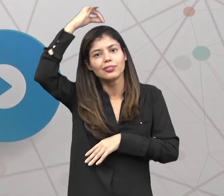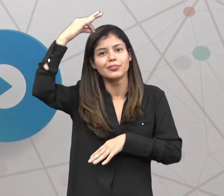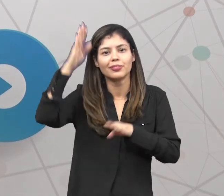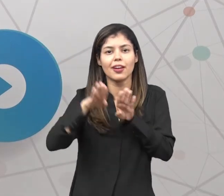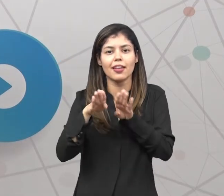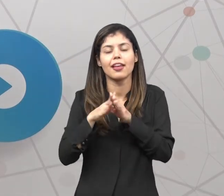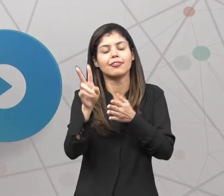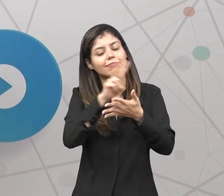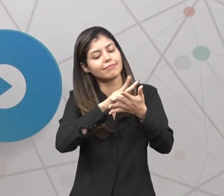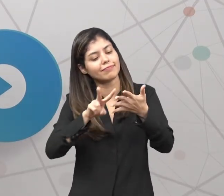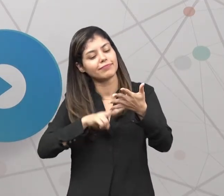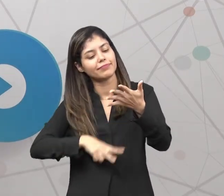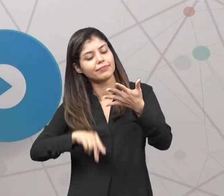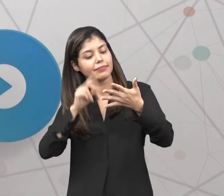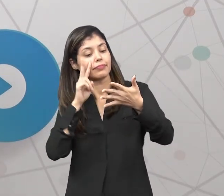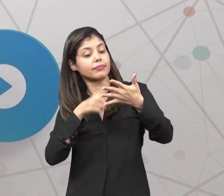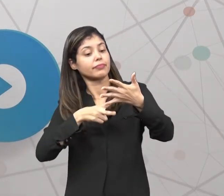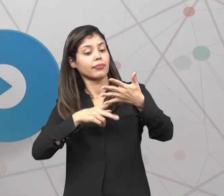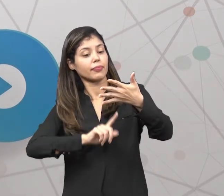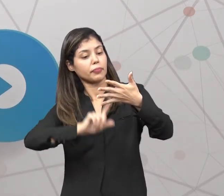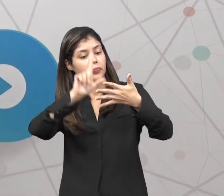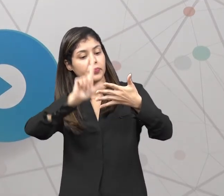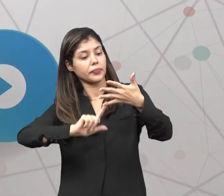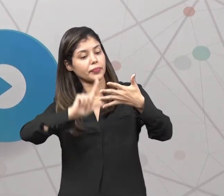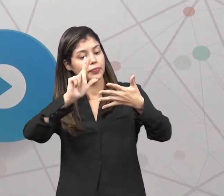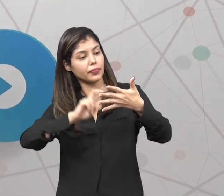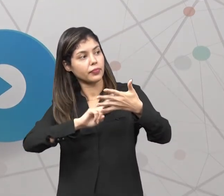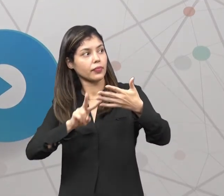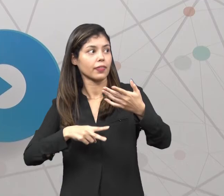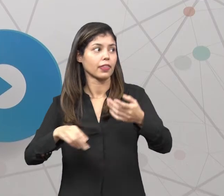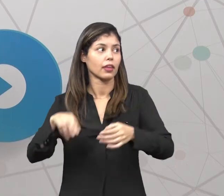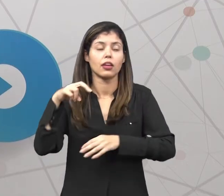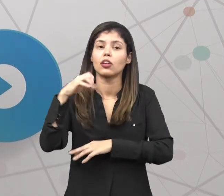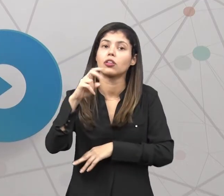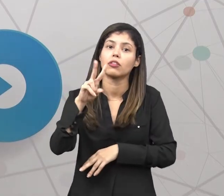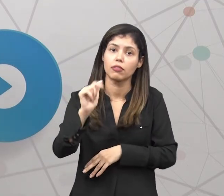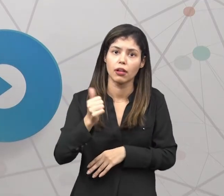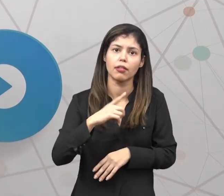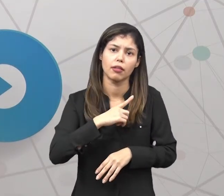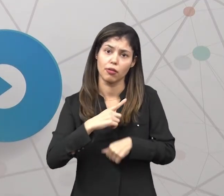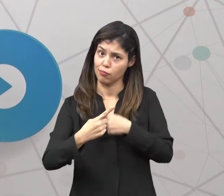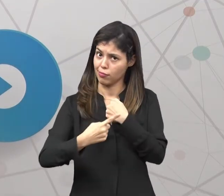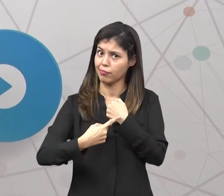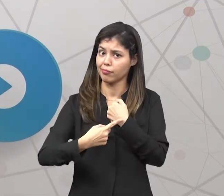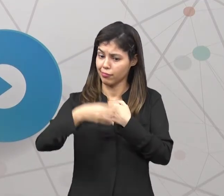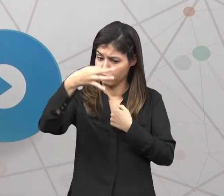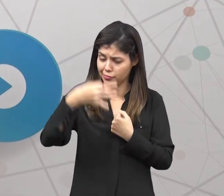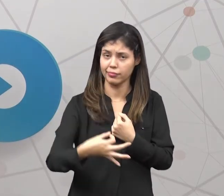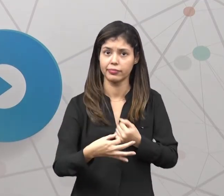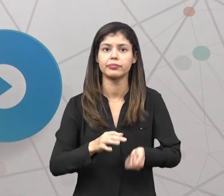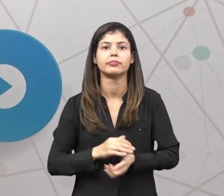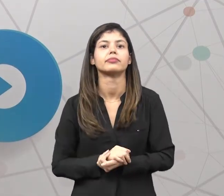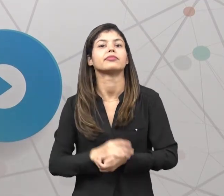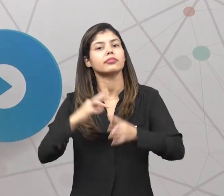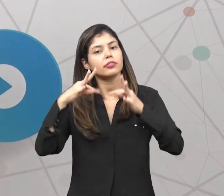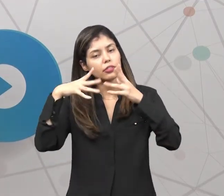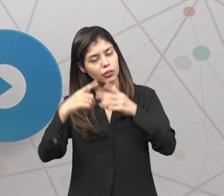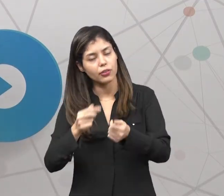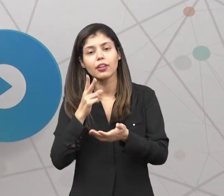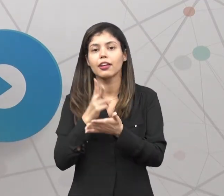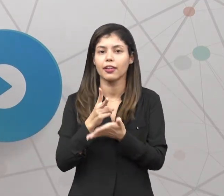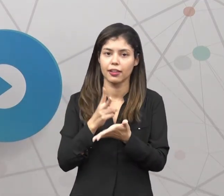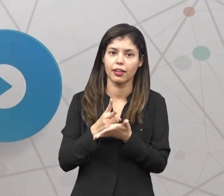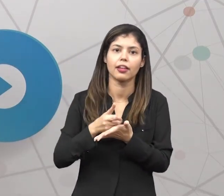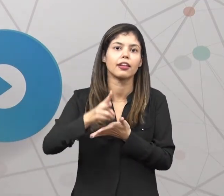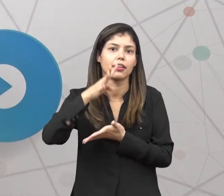estava assistindo uma novela. E a novela tem uma hora para passar, né? Tem aquele horário certo. Então, todas as vezes que